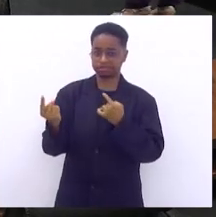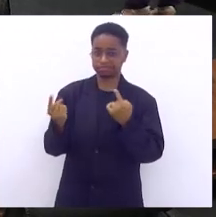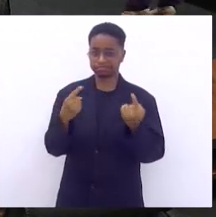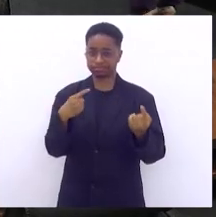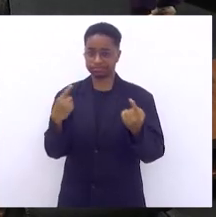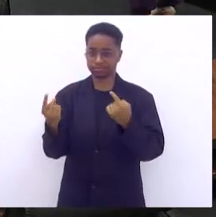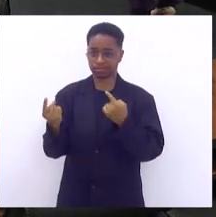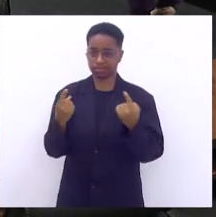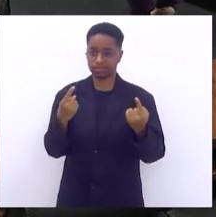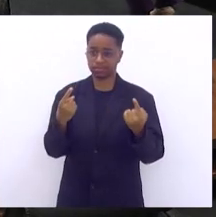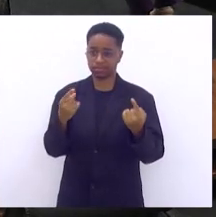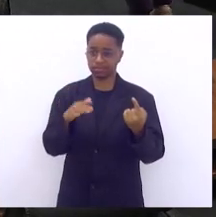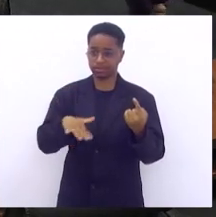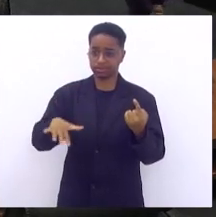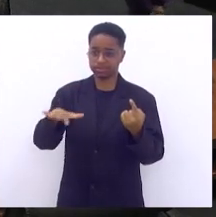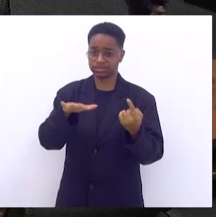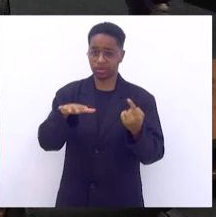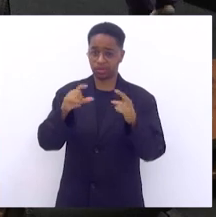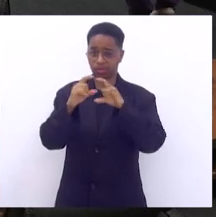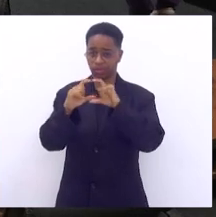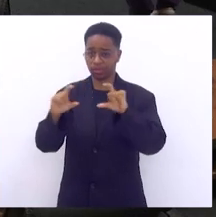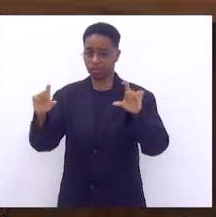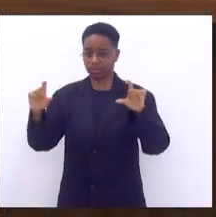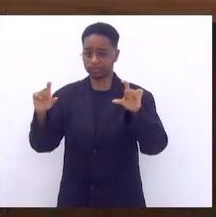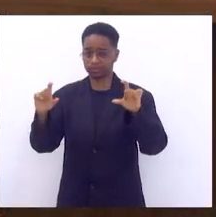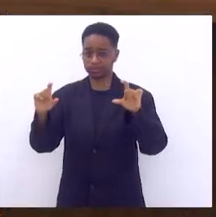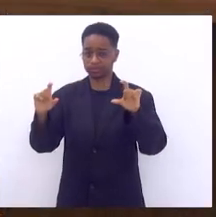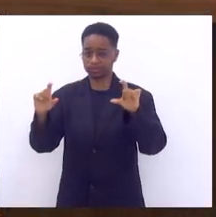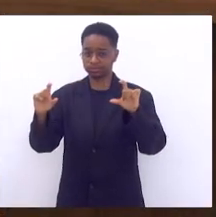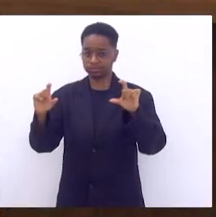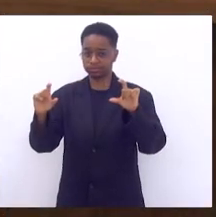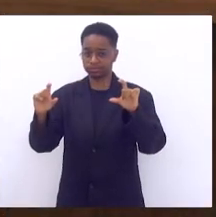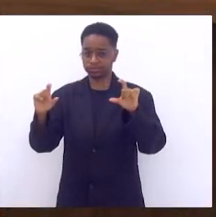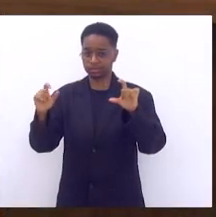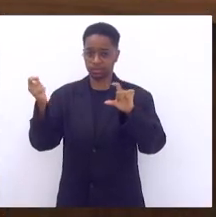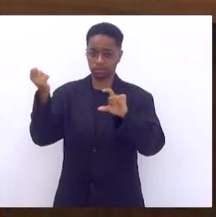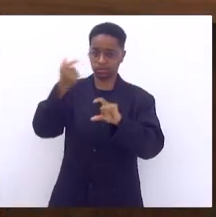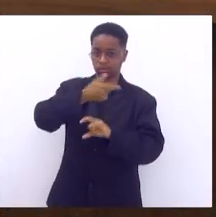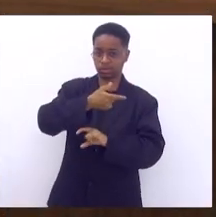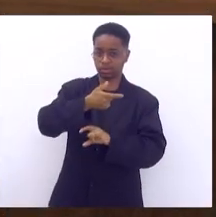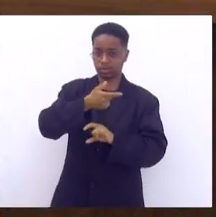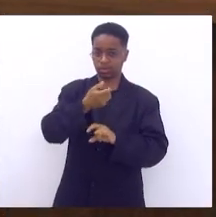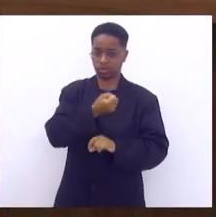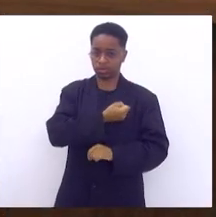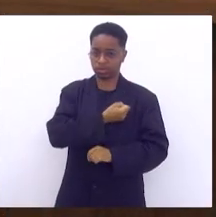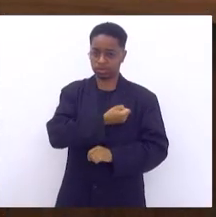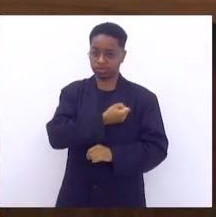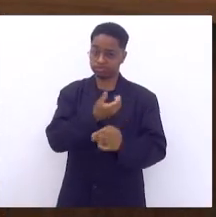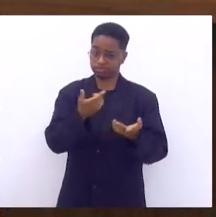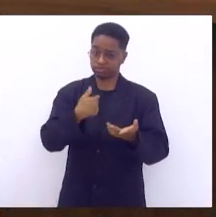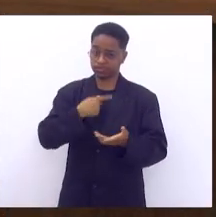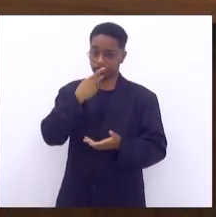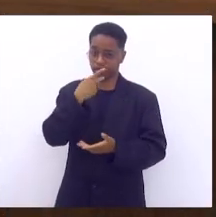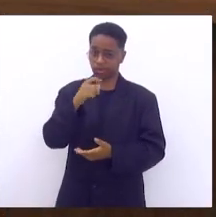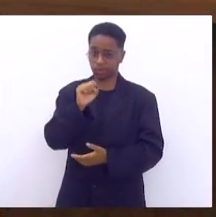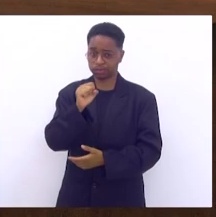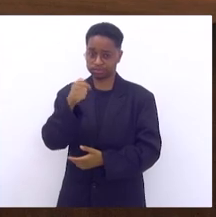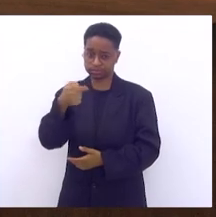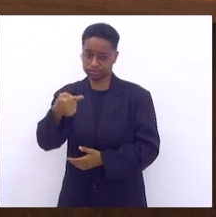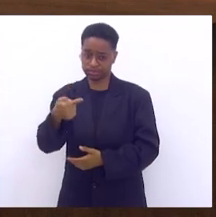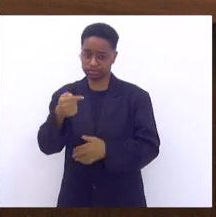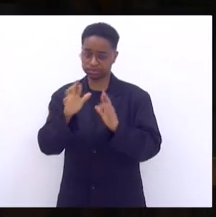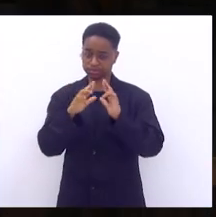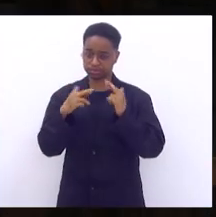em geral, o que está por extenso vale em relação ao algarismo. Então, vou dizer que é a 87ª